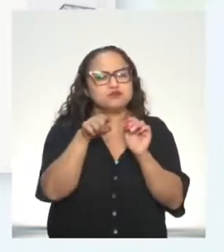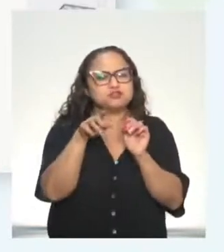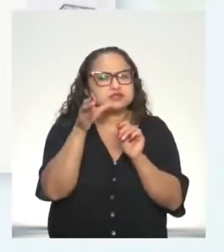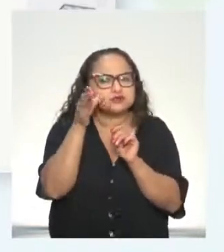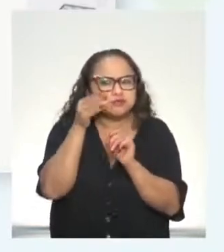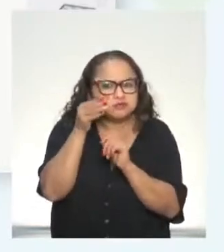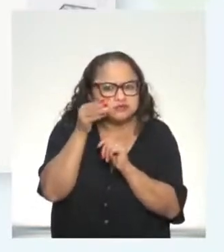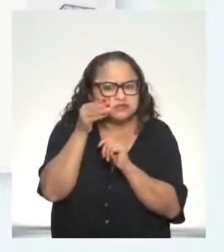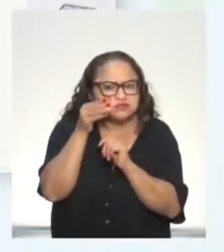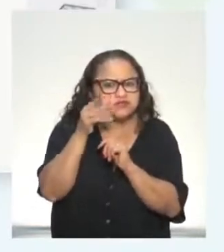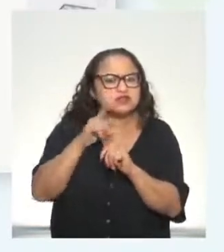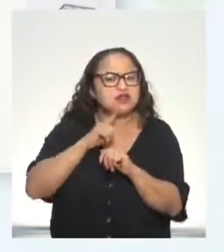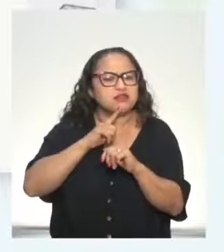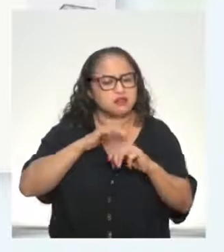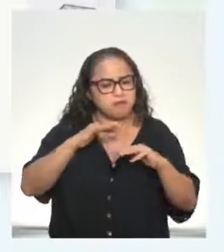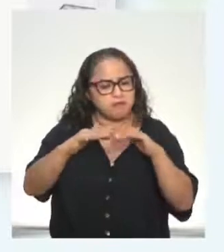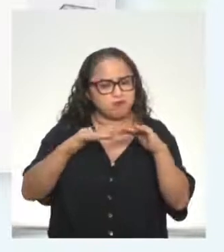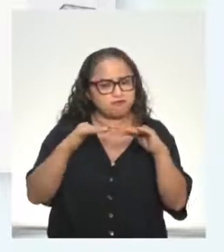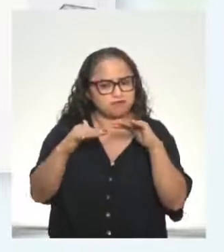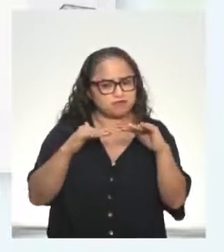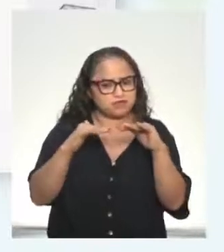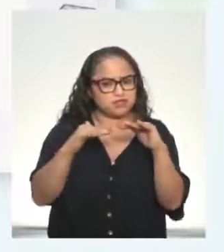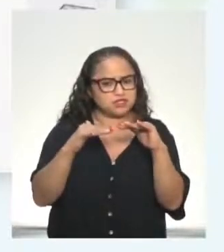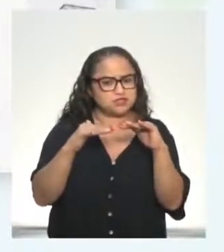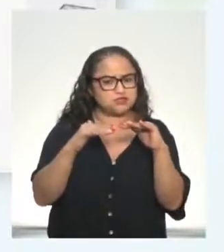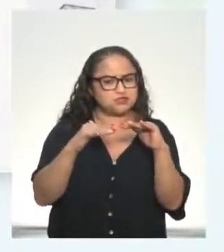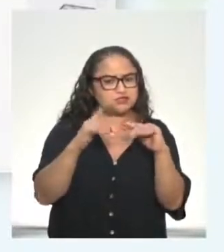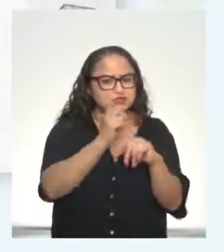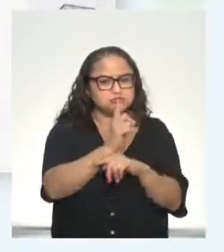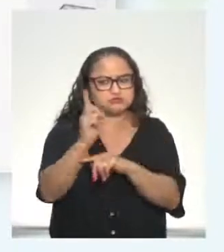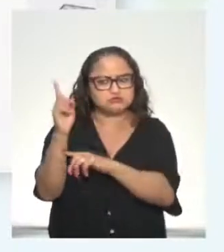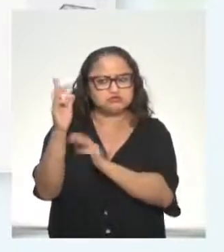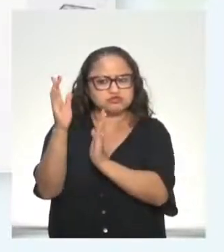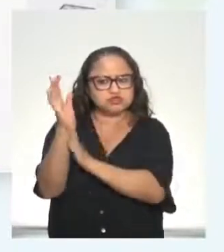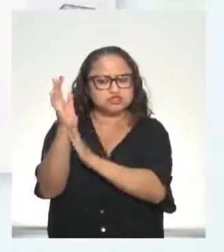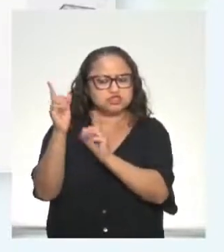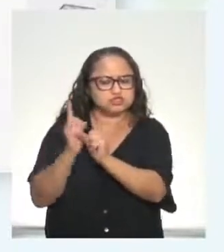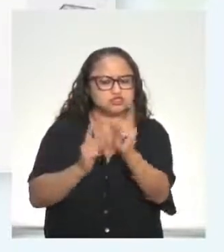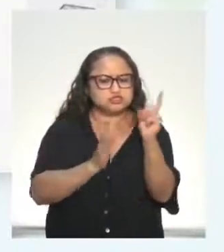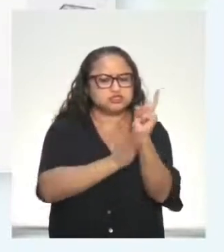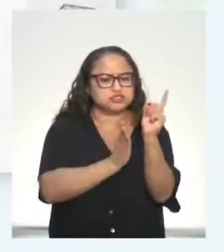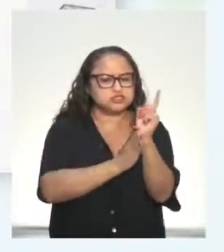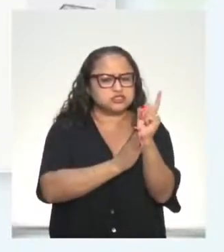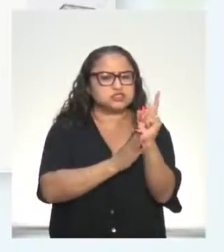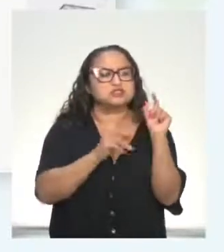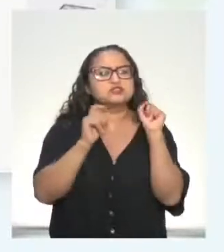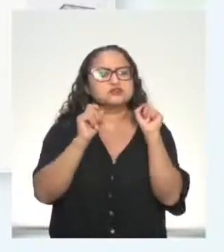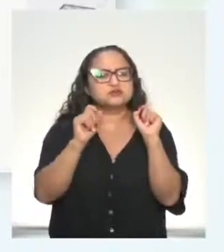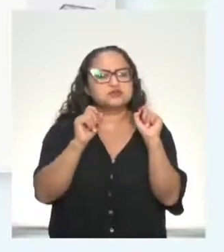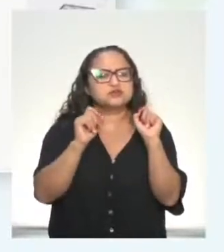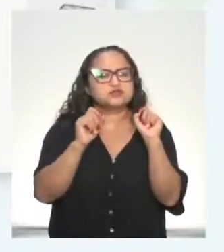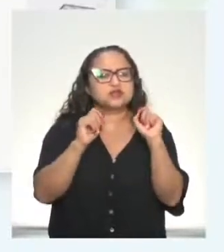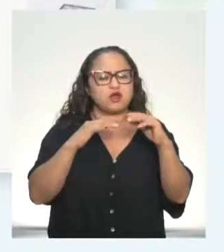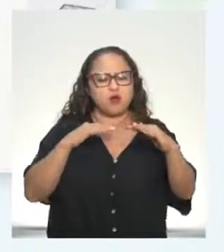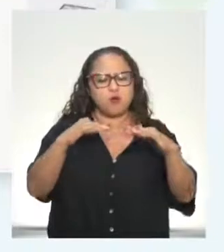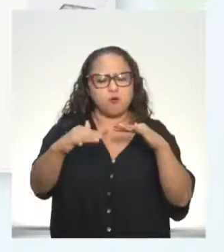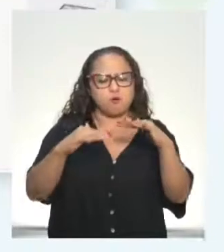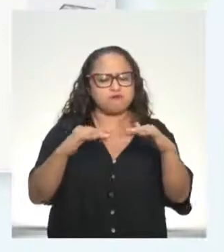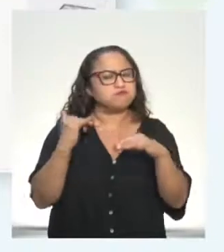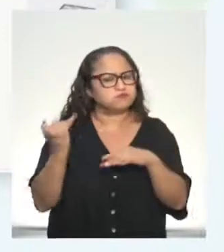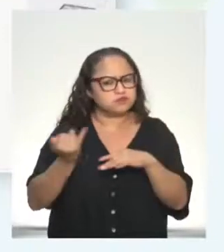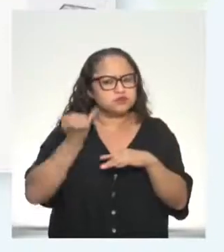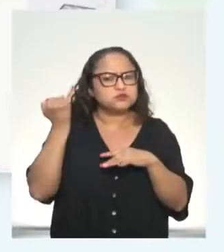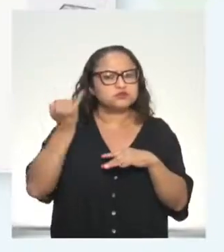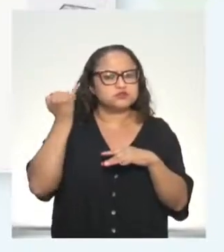observando ela se movendo para a direita, para a esquerda. É um movimento importante